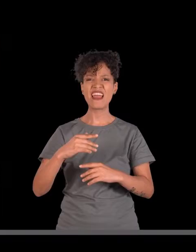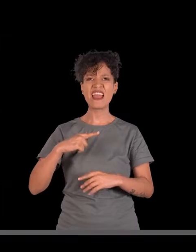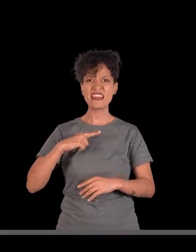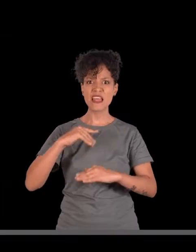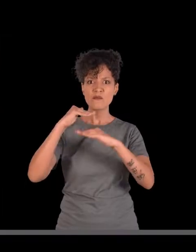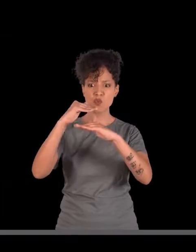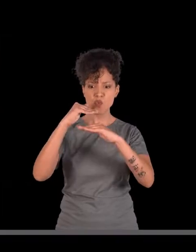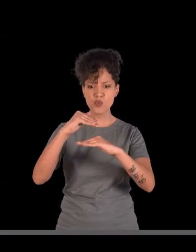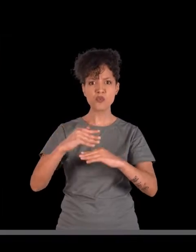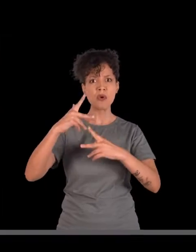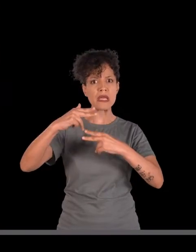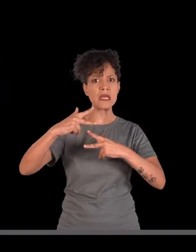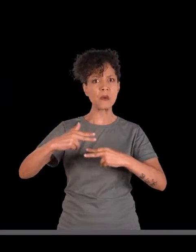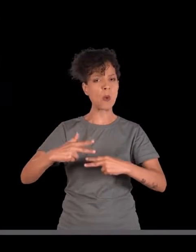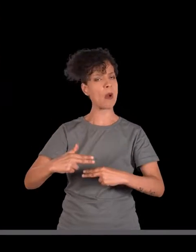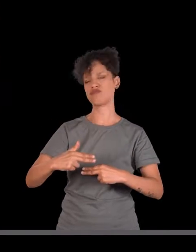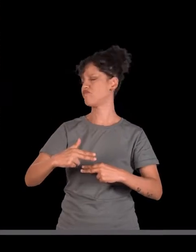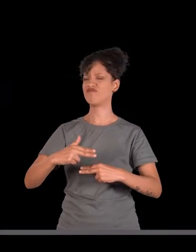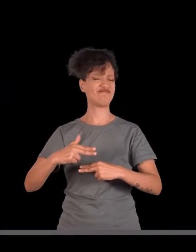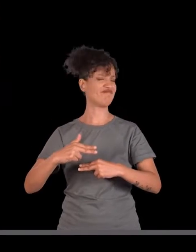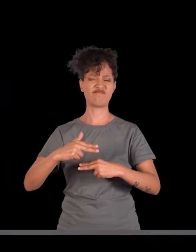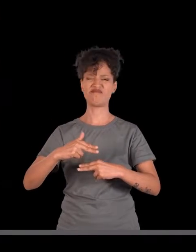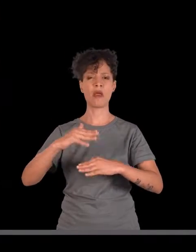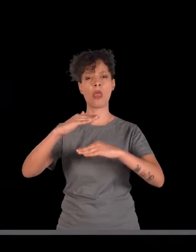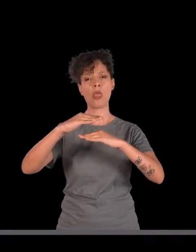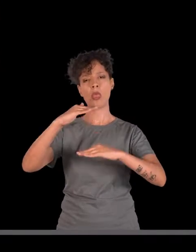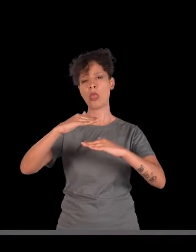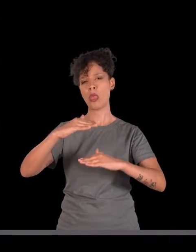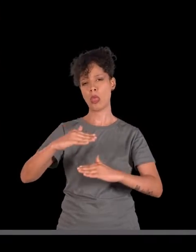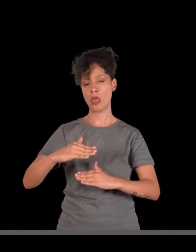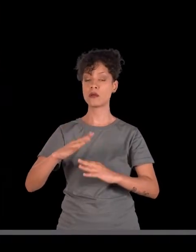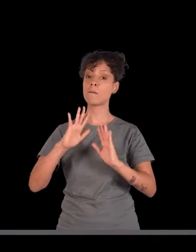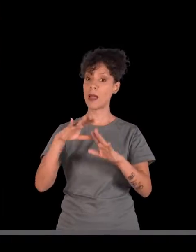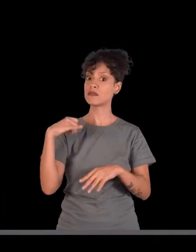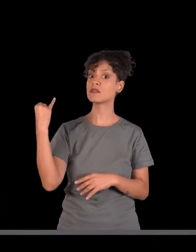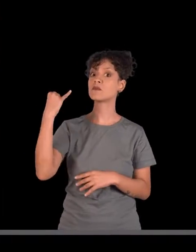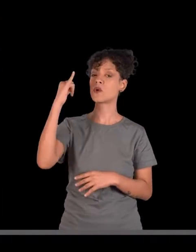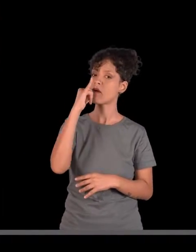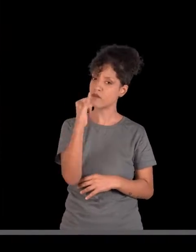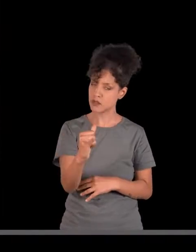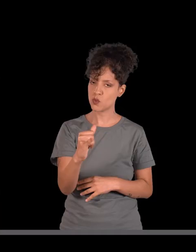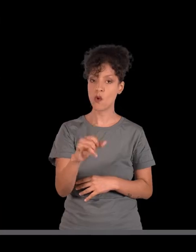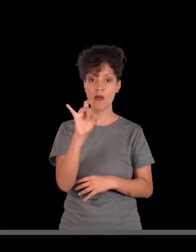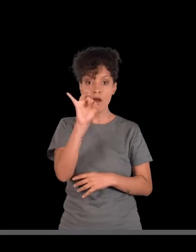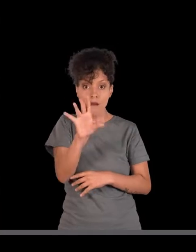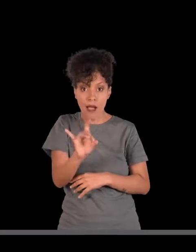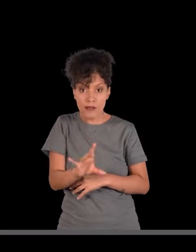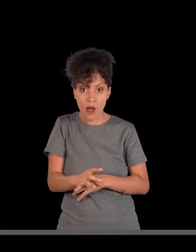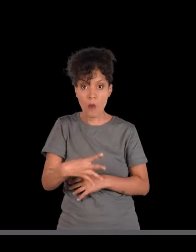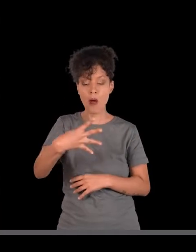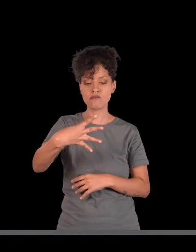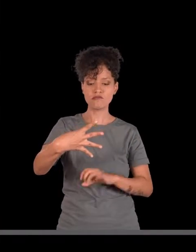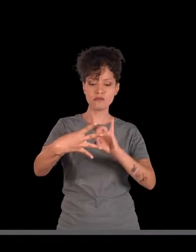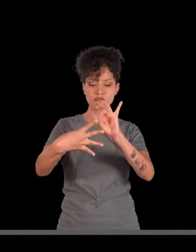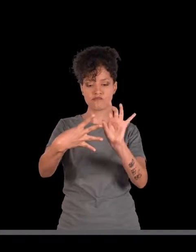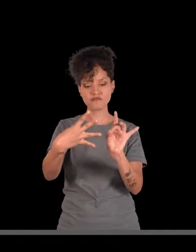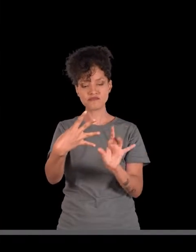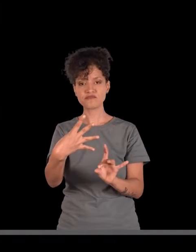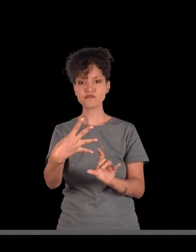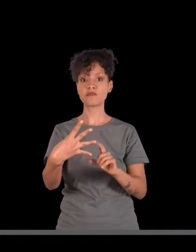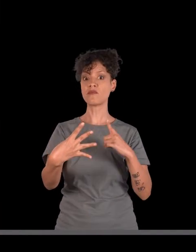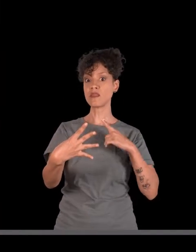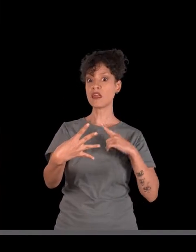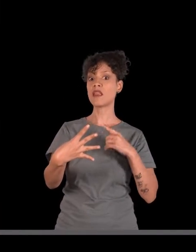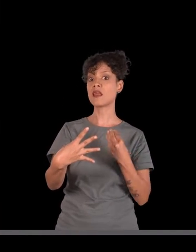uma divisão exata, certo? Idêntica uma da outra. E muito importante, cada uma delas